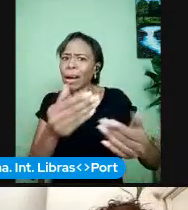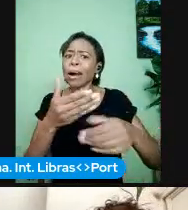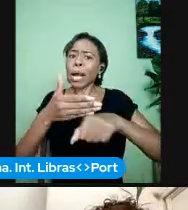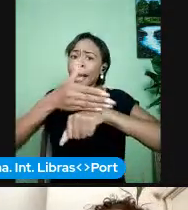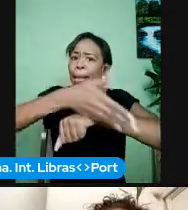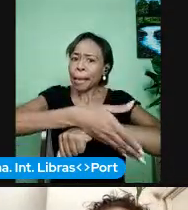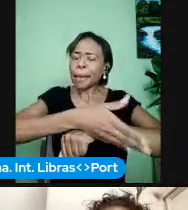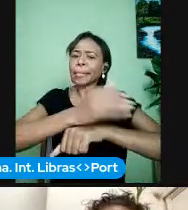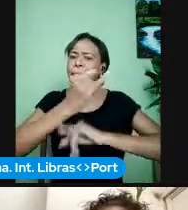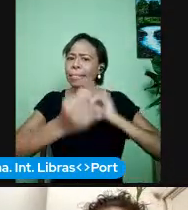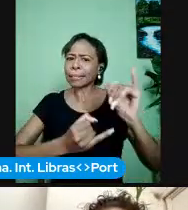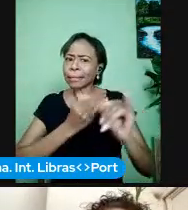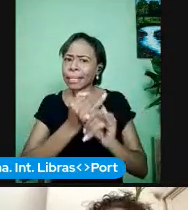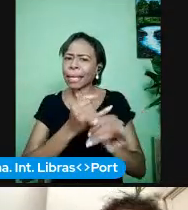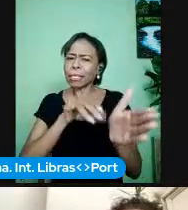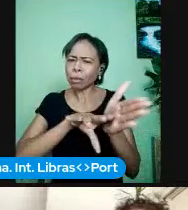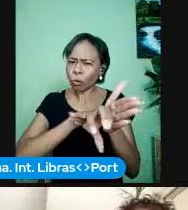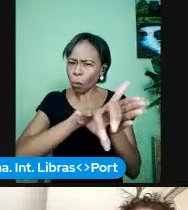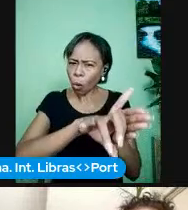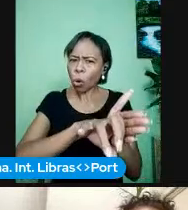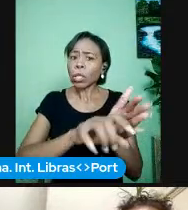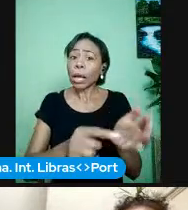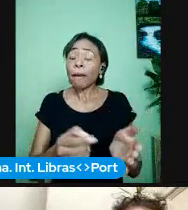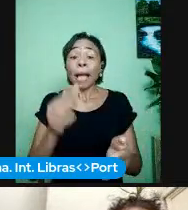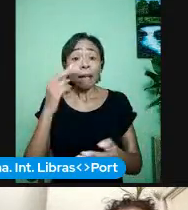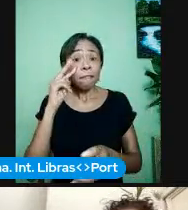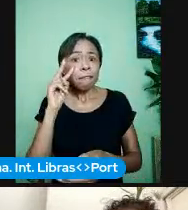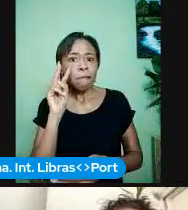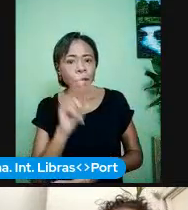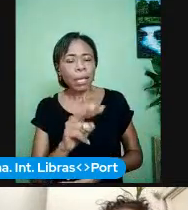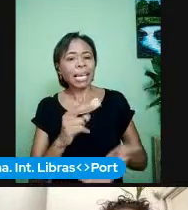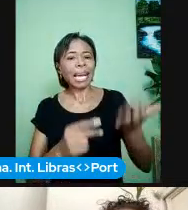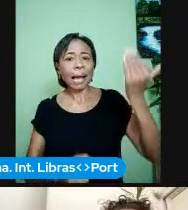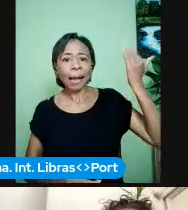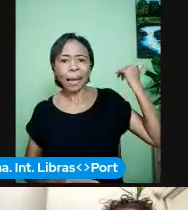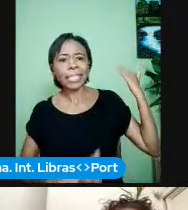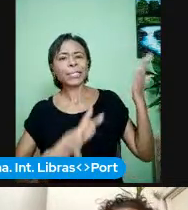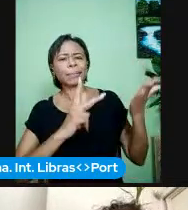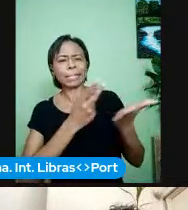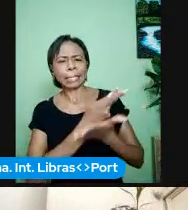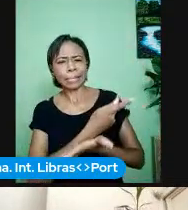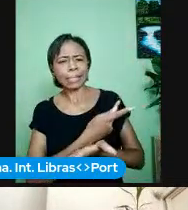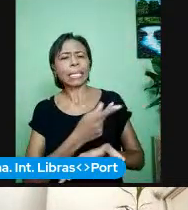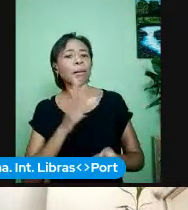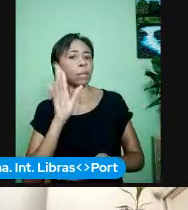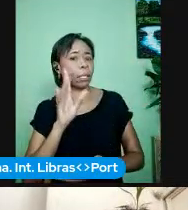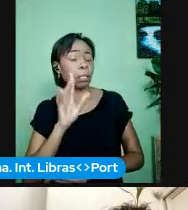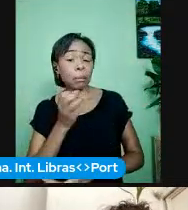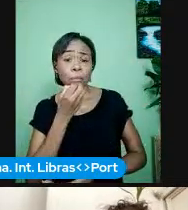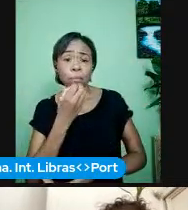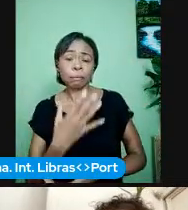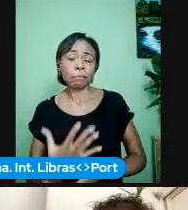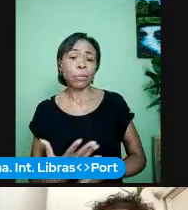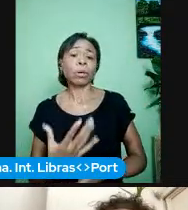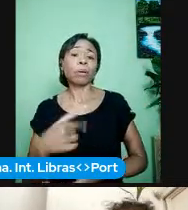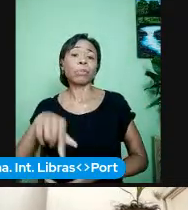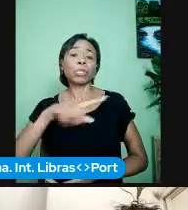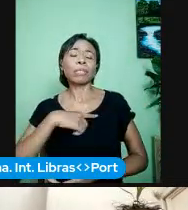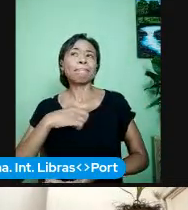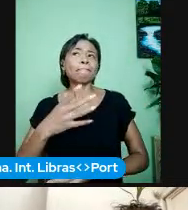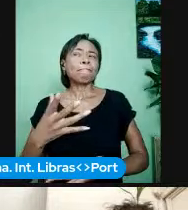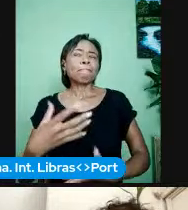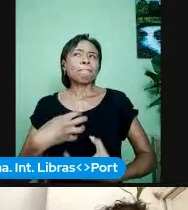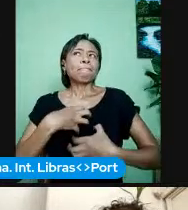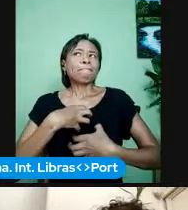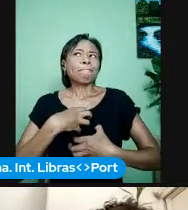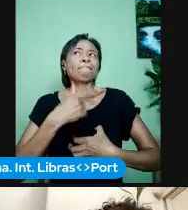vê as edições anteriores, que é muito legal, né, Marcele? Ver as edições anteriores para poder se inspirar e ver